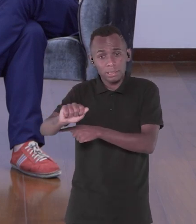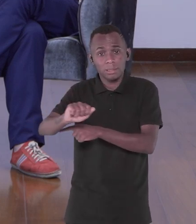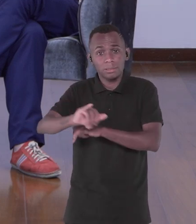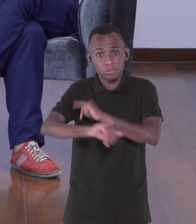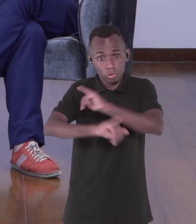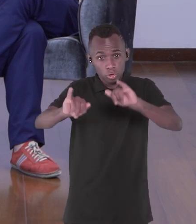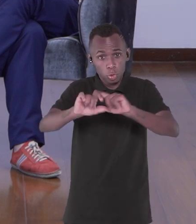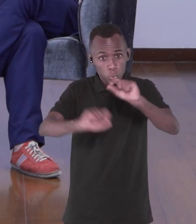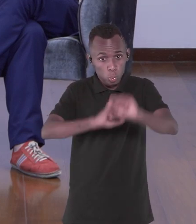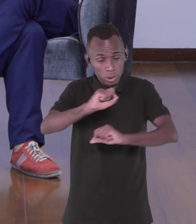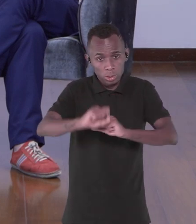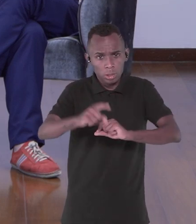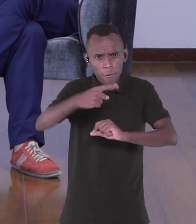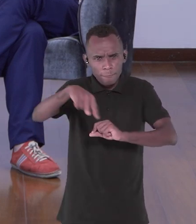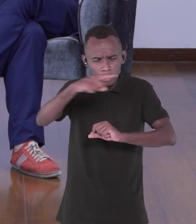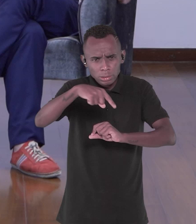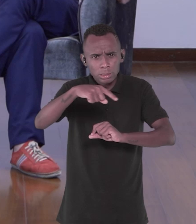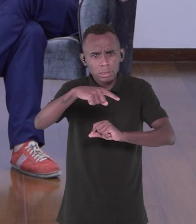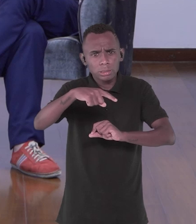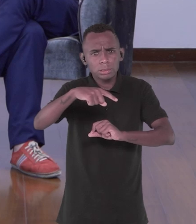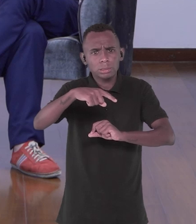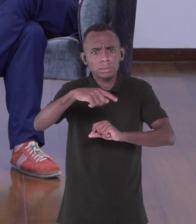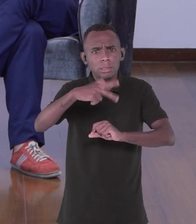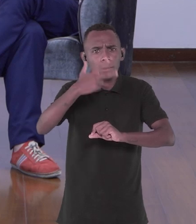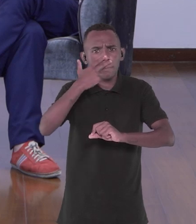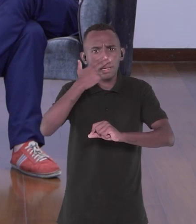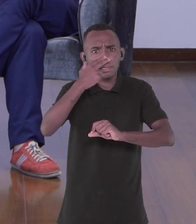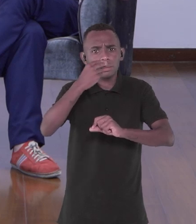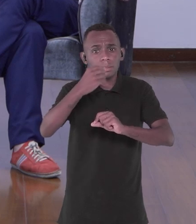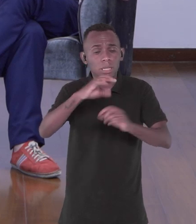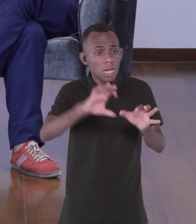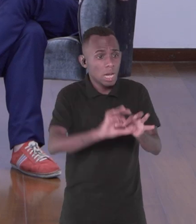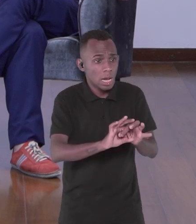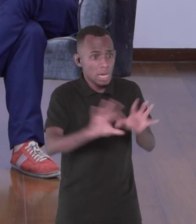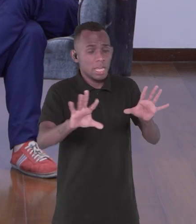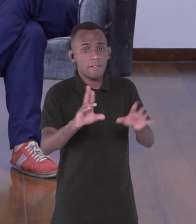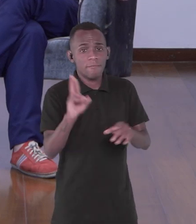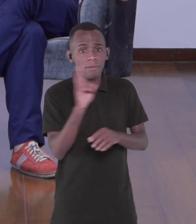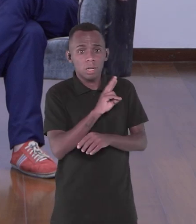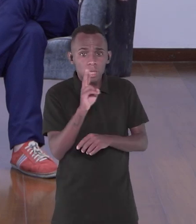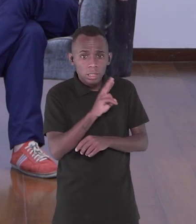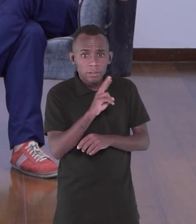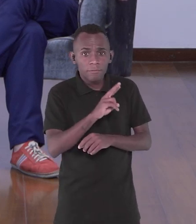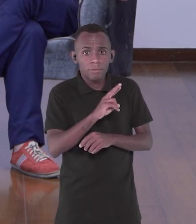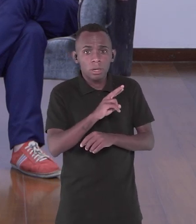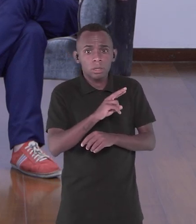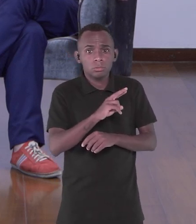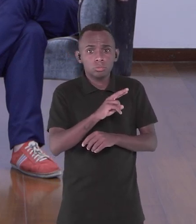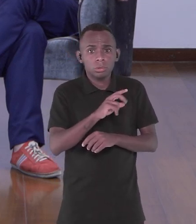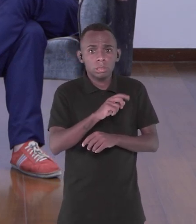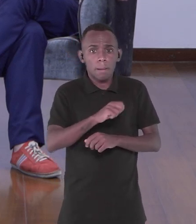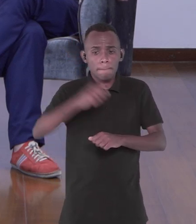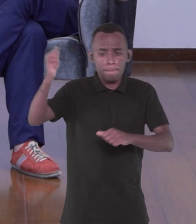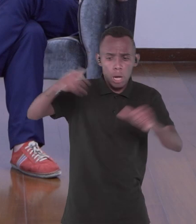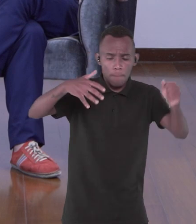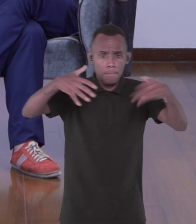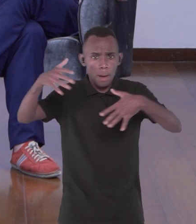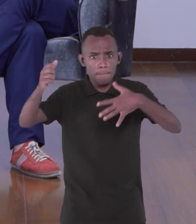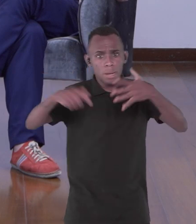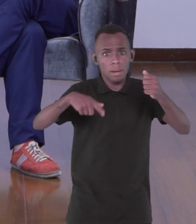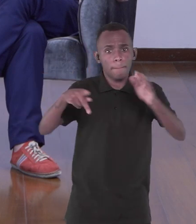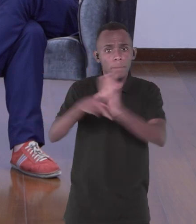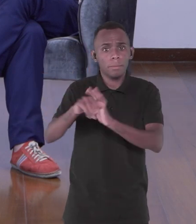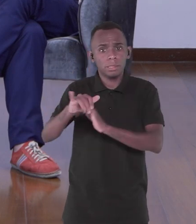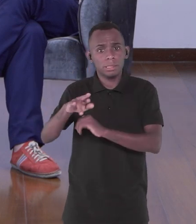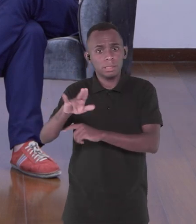seguinte: vocês, no Ocidente, deram um cheque branco para o Putin bombardear Alepo e as outras cidades